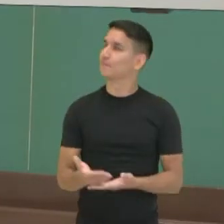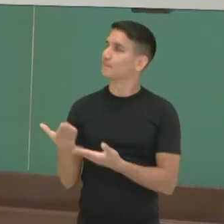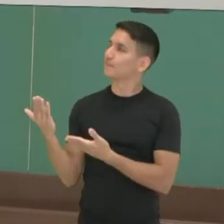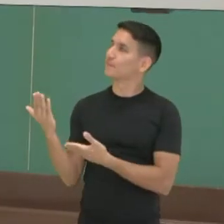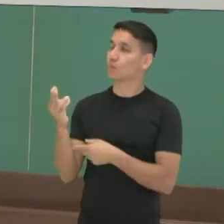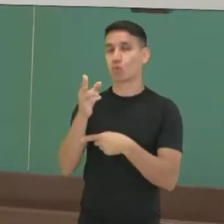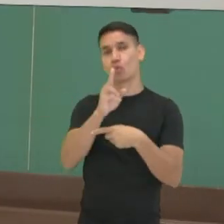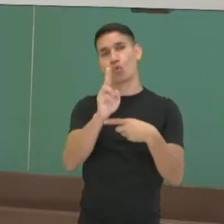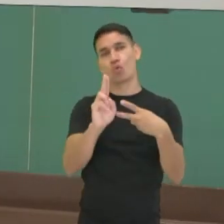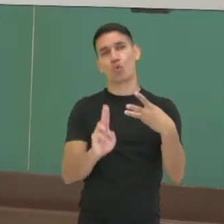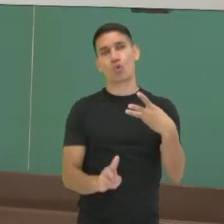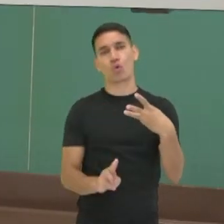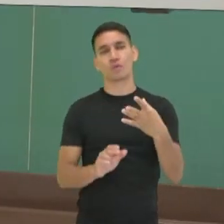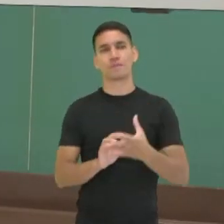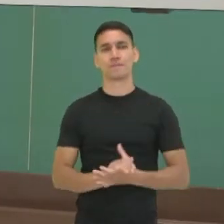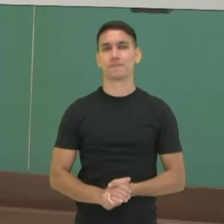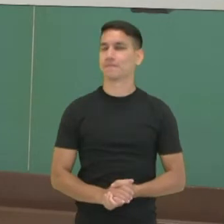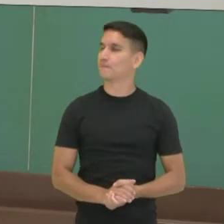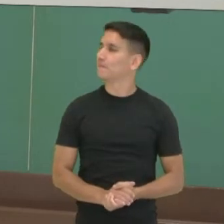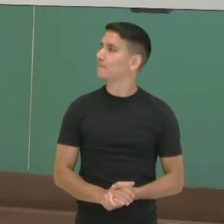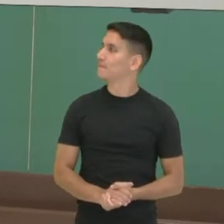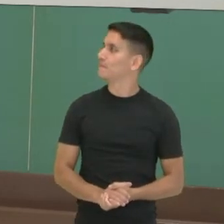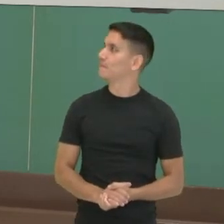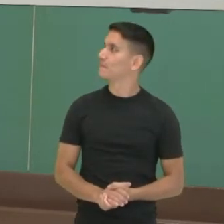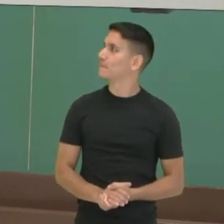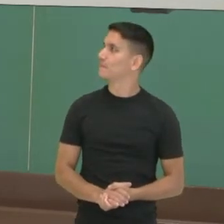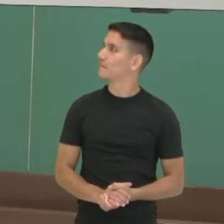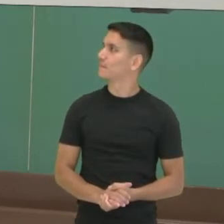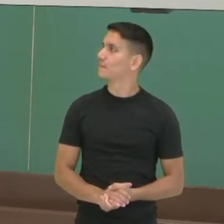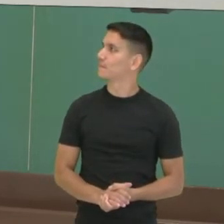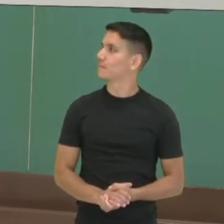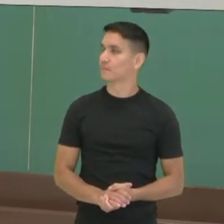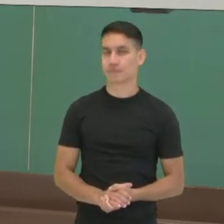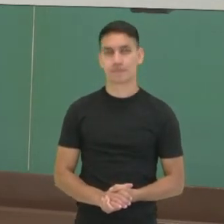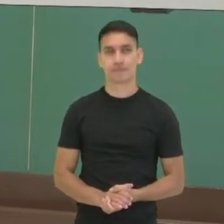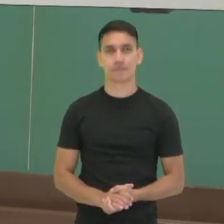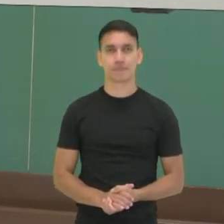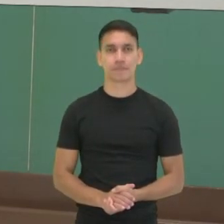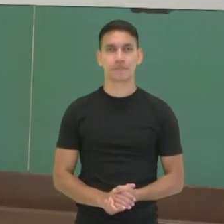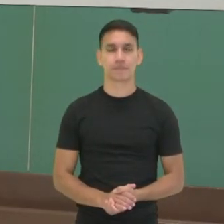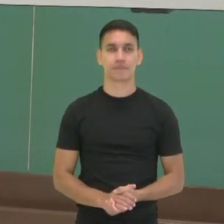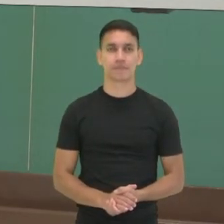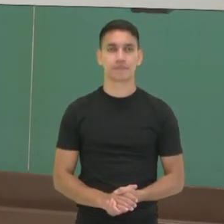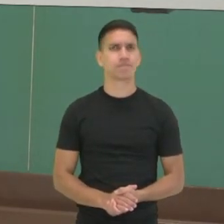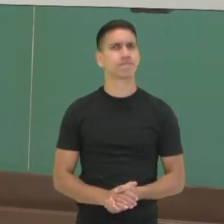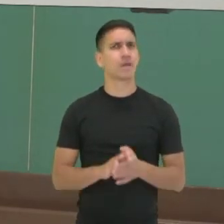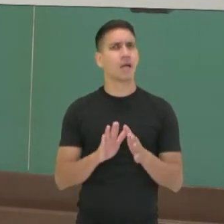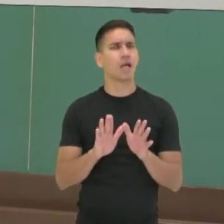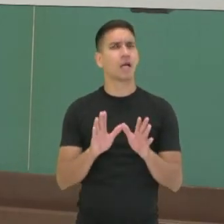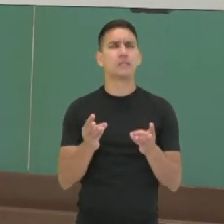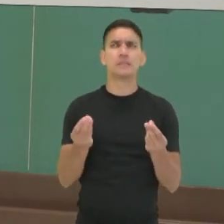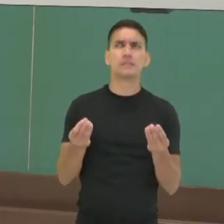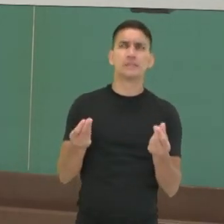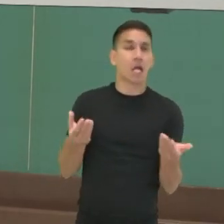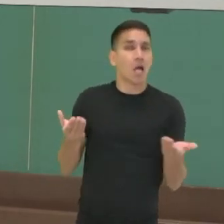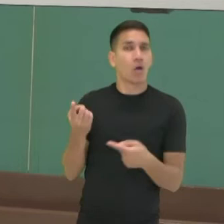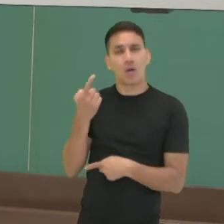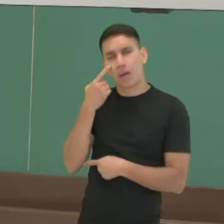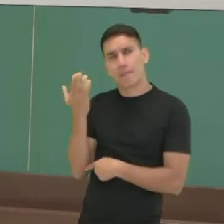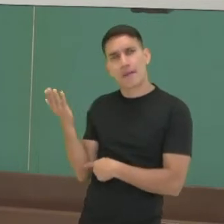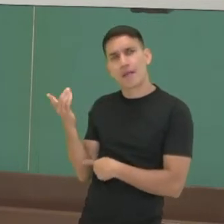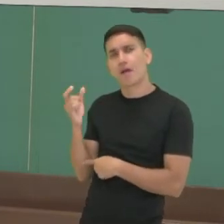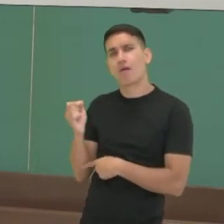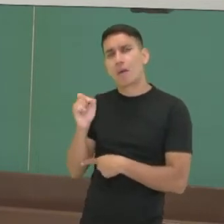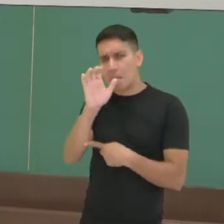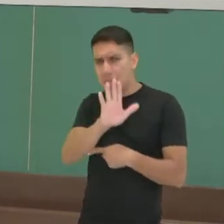ó. Rotação, translação e reflexão. Mas e agora, professora? Será que uma